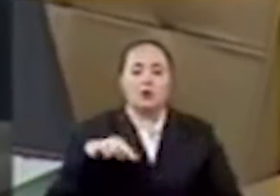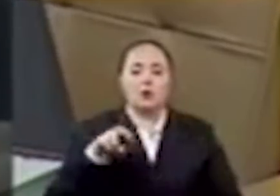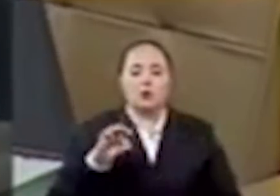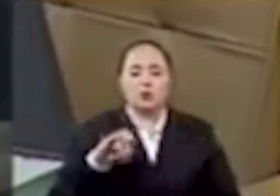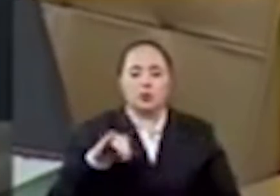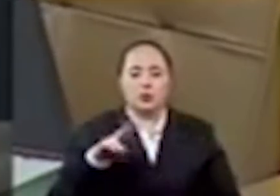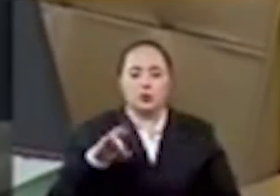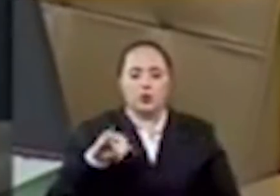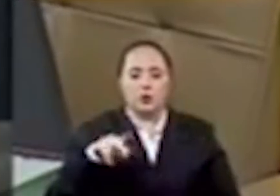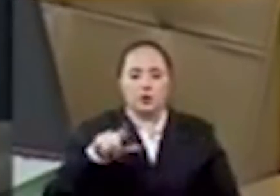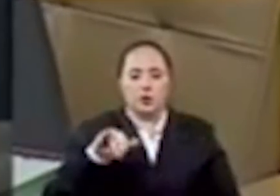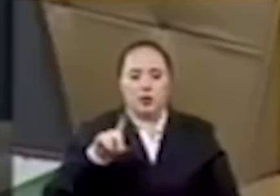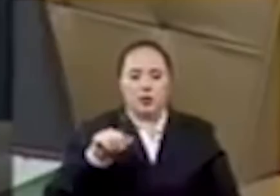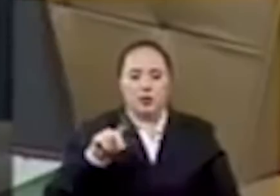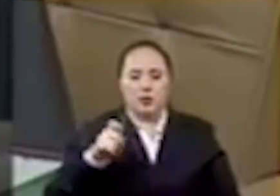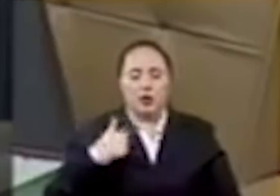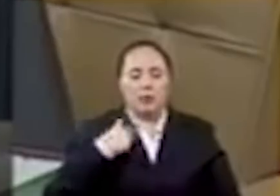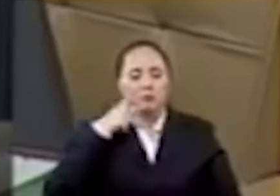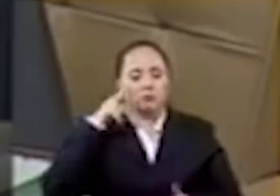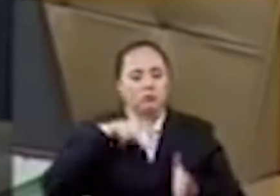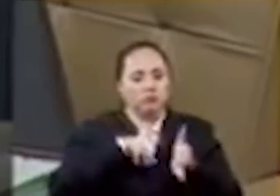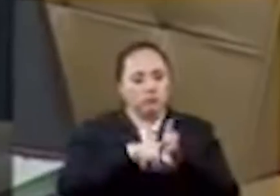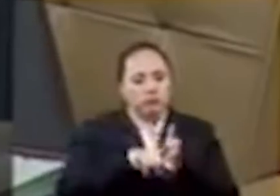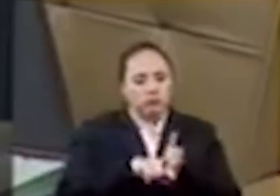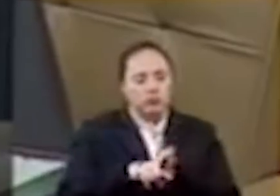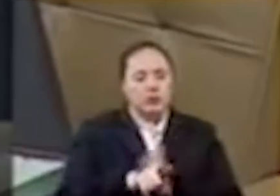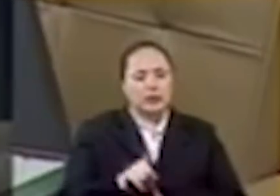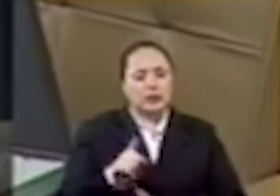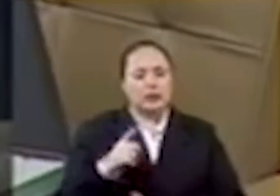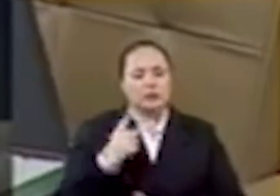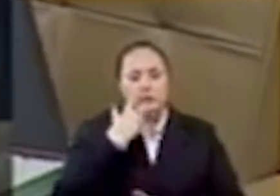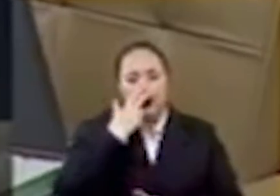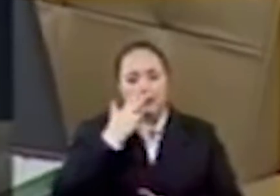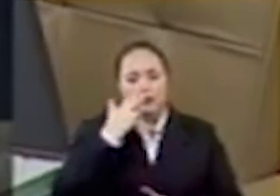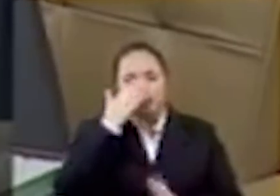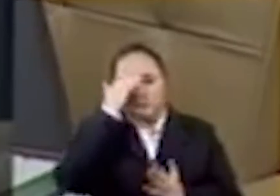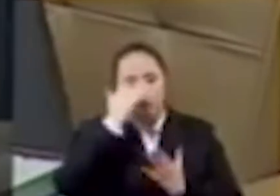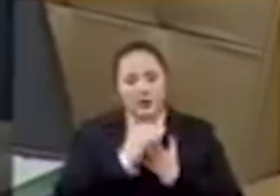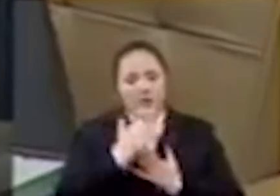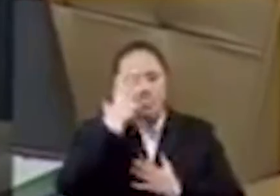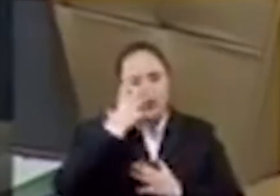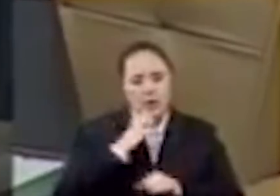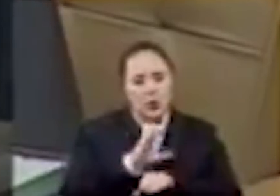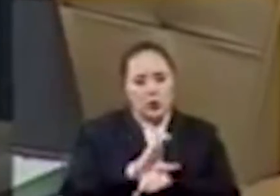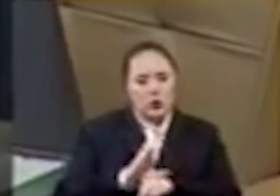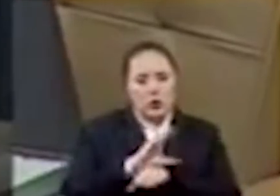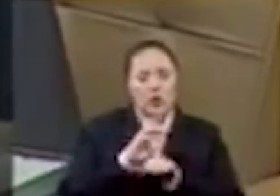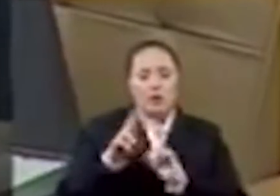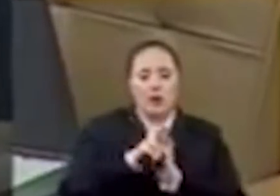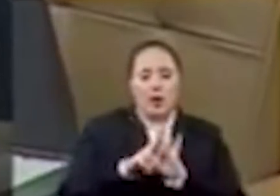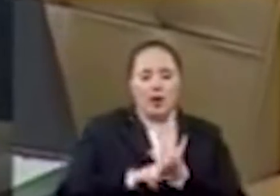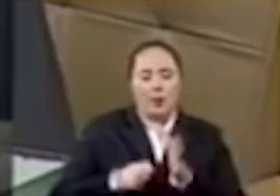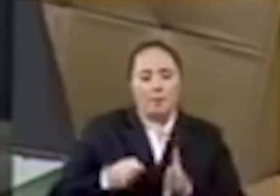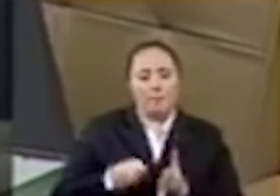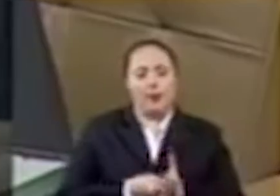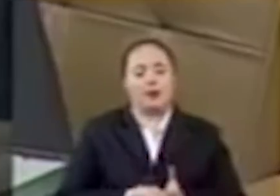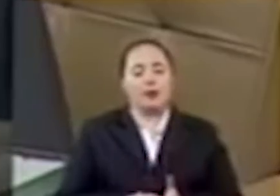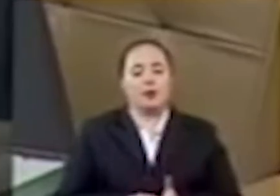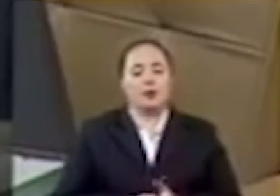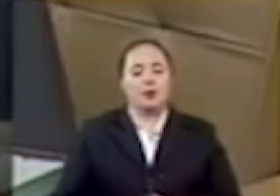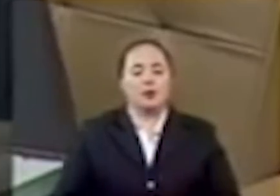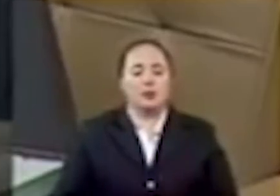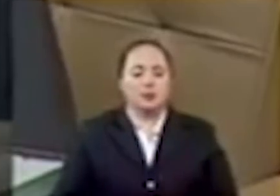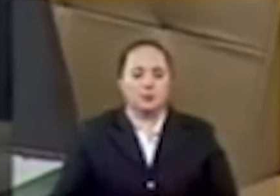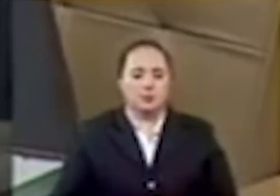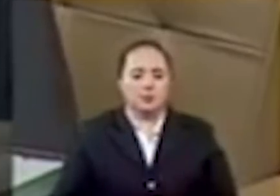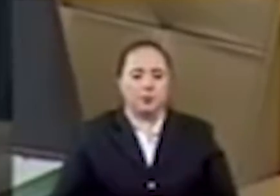constitucionalidade, estou a examinar a rigidez constitucional das normas impugnadas e não